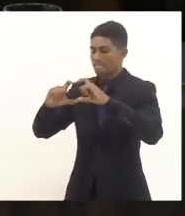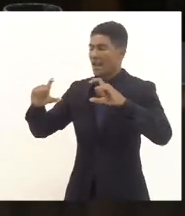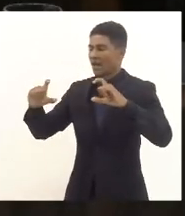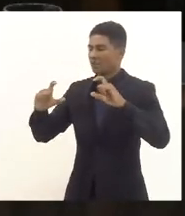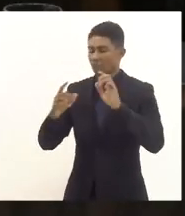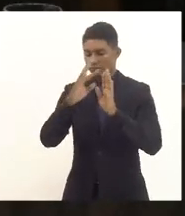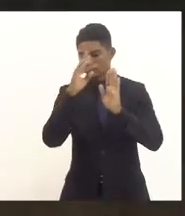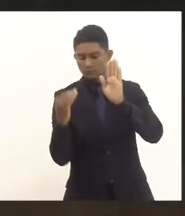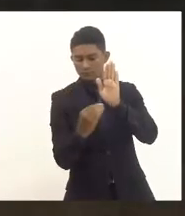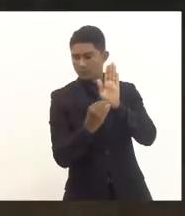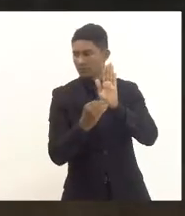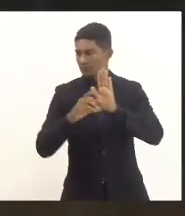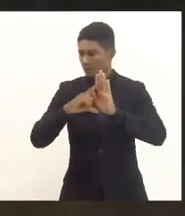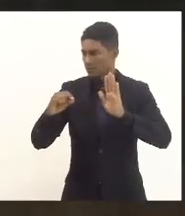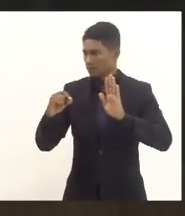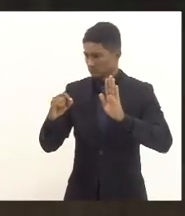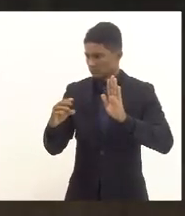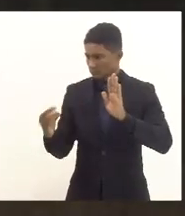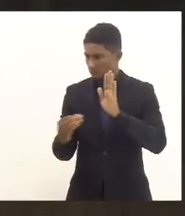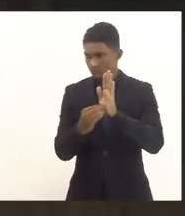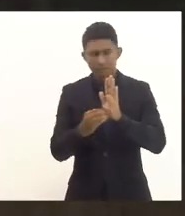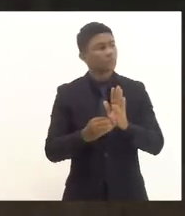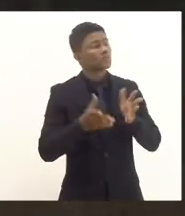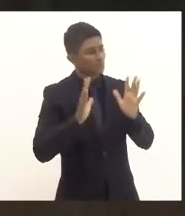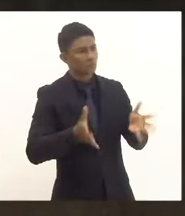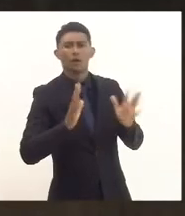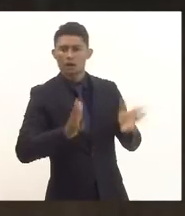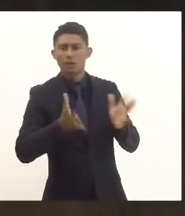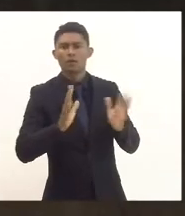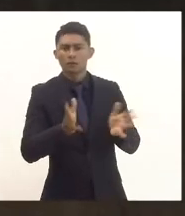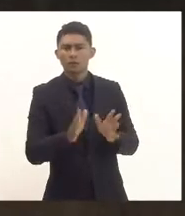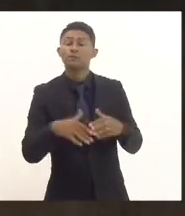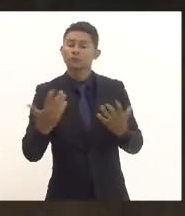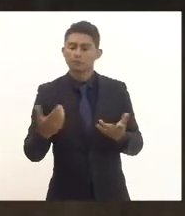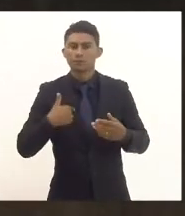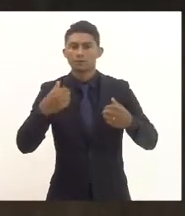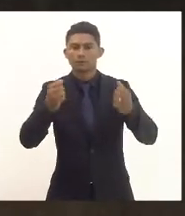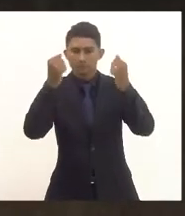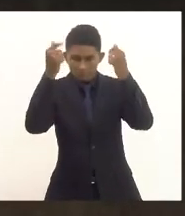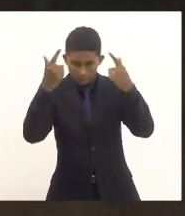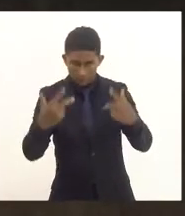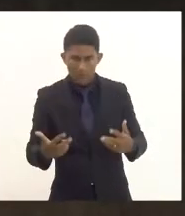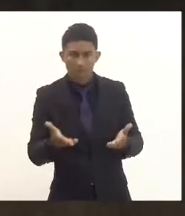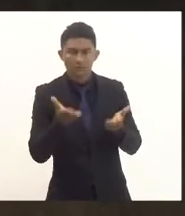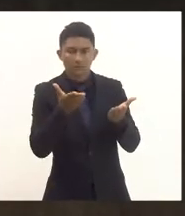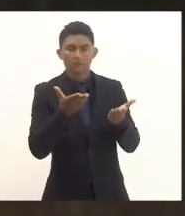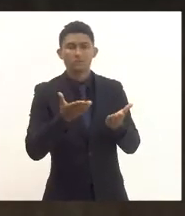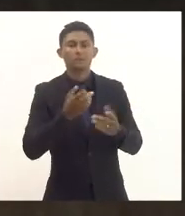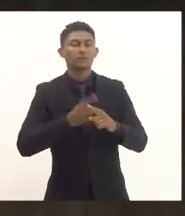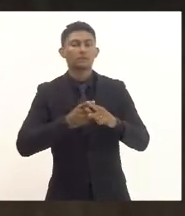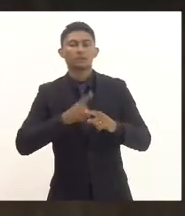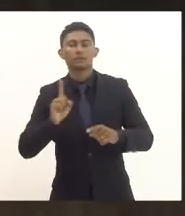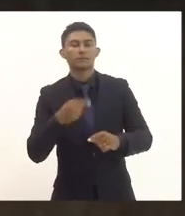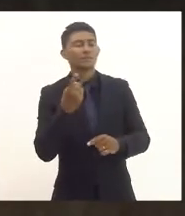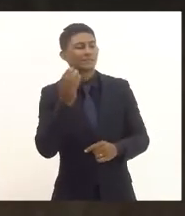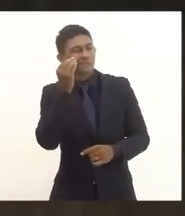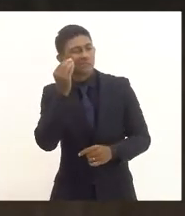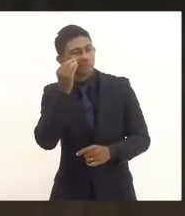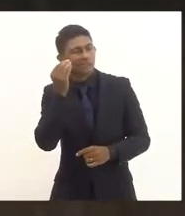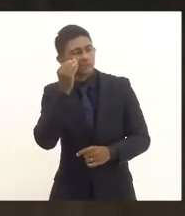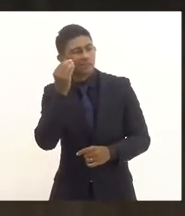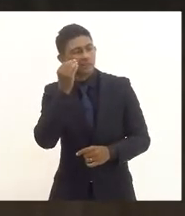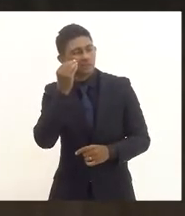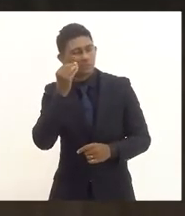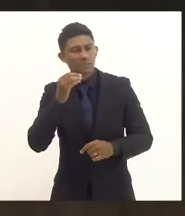e fizemos isso ok fizemos Então são explicando o senhor como é que a gente está tendo superar porque